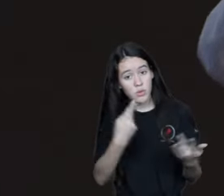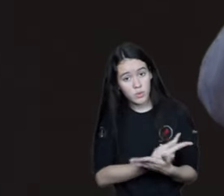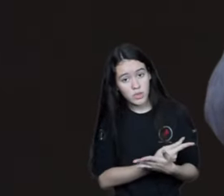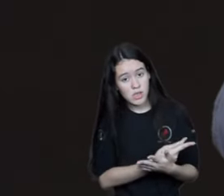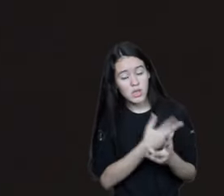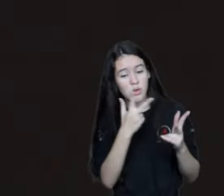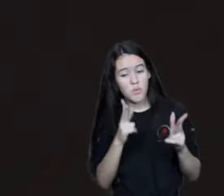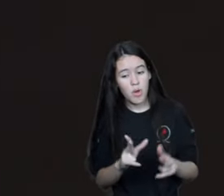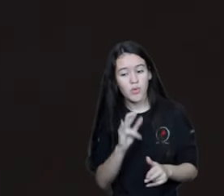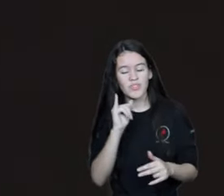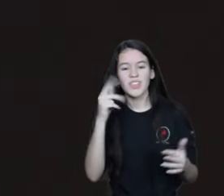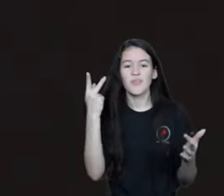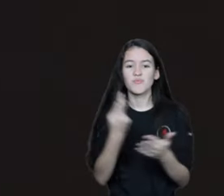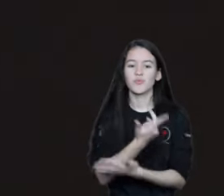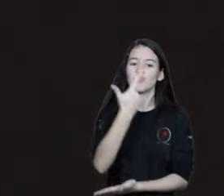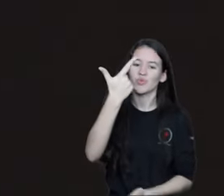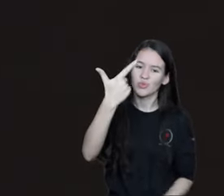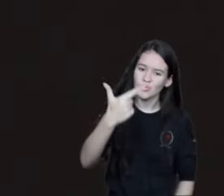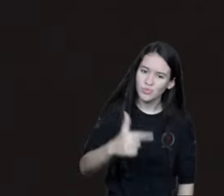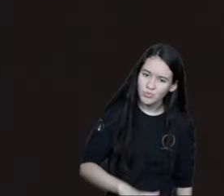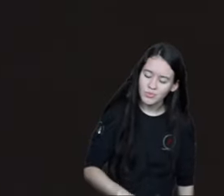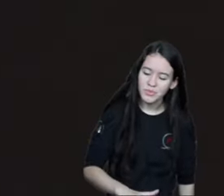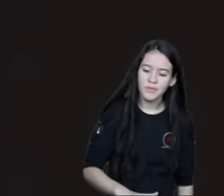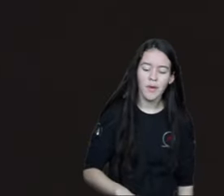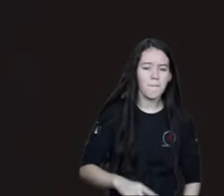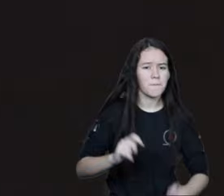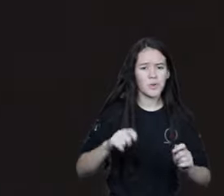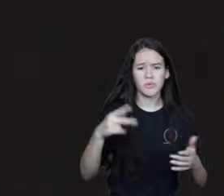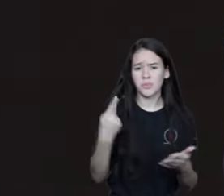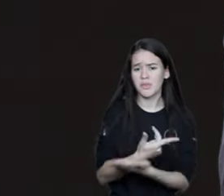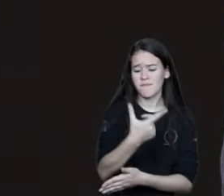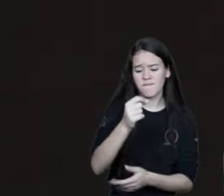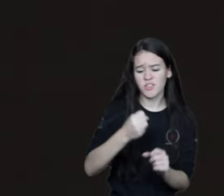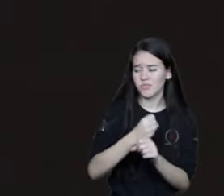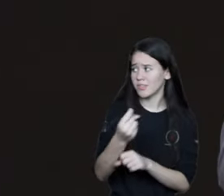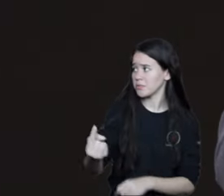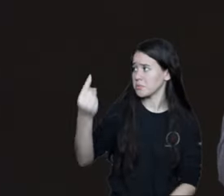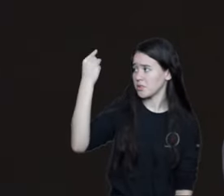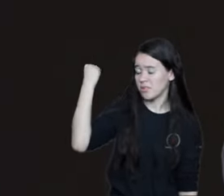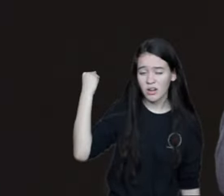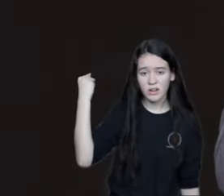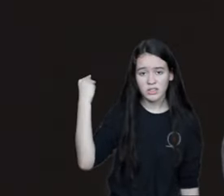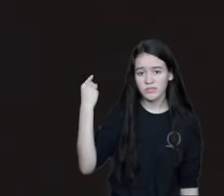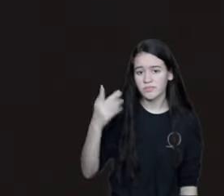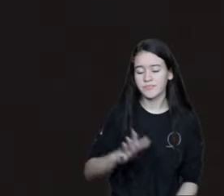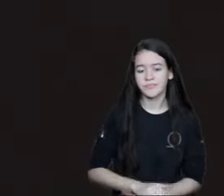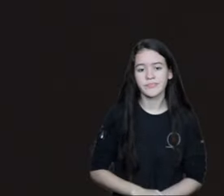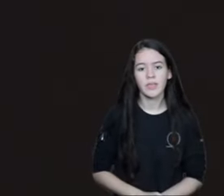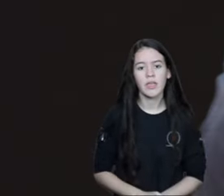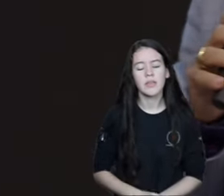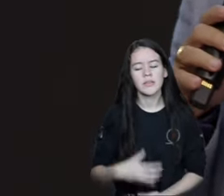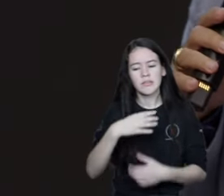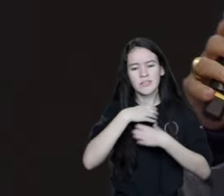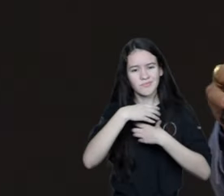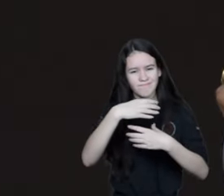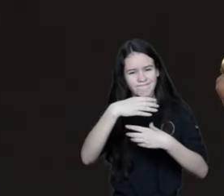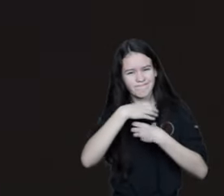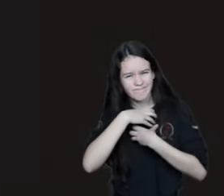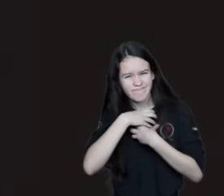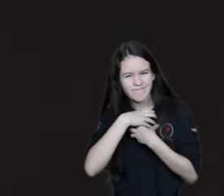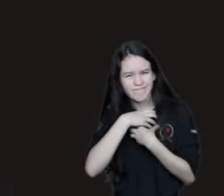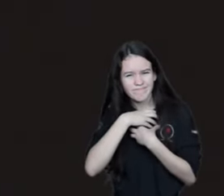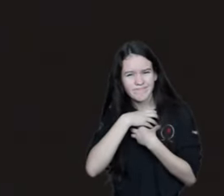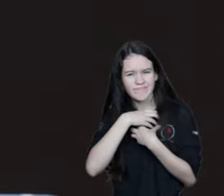como se ele tivesse acontecendo agora mesmo que tenha acontecido há 20 anos atrás a sensação